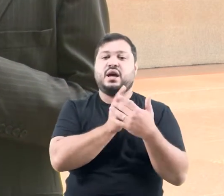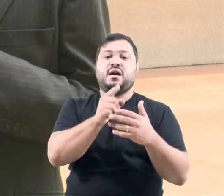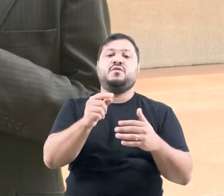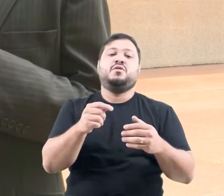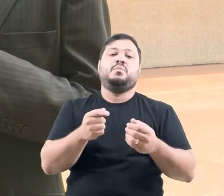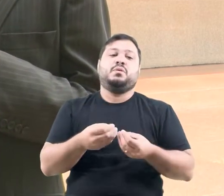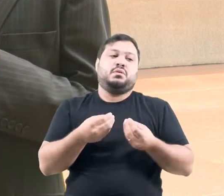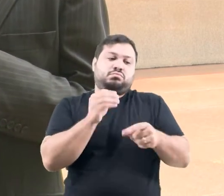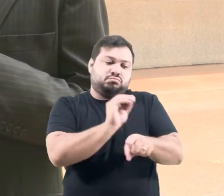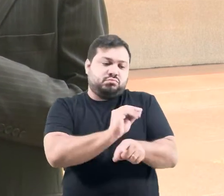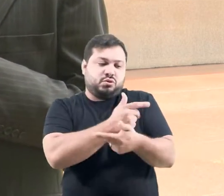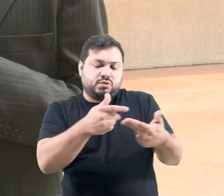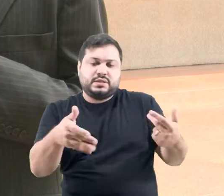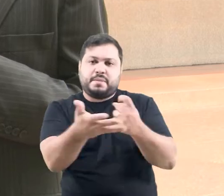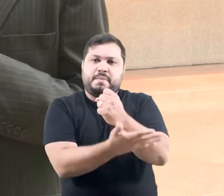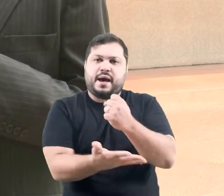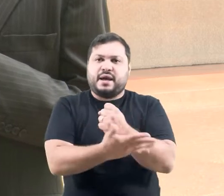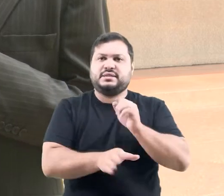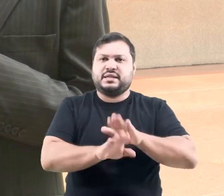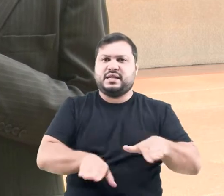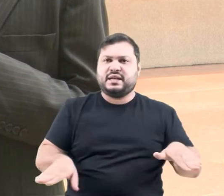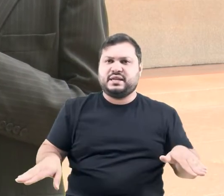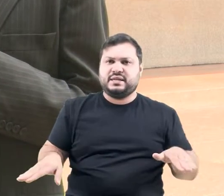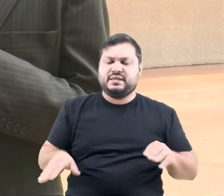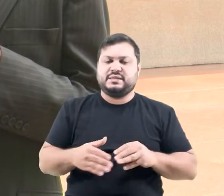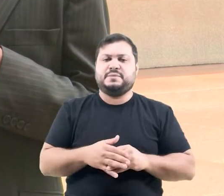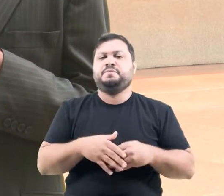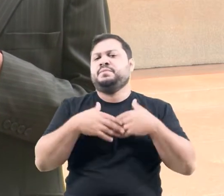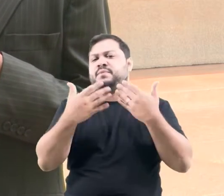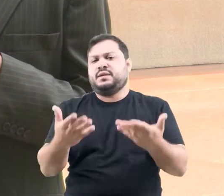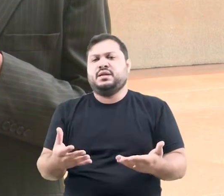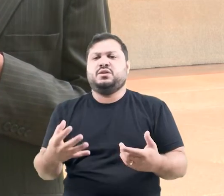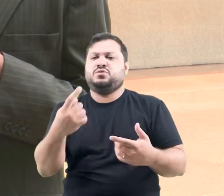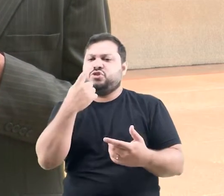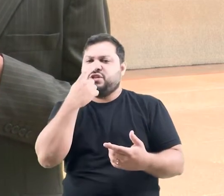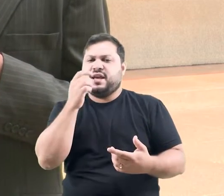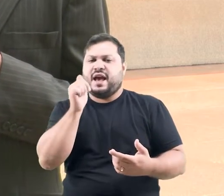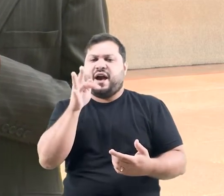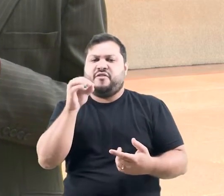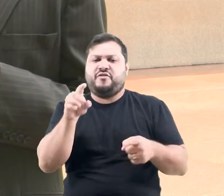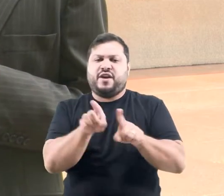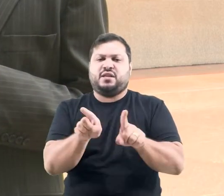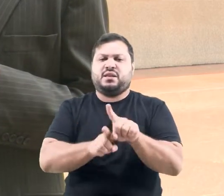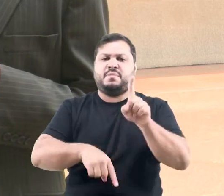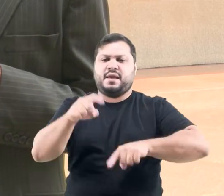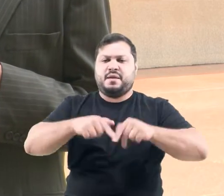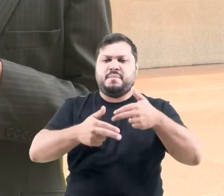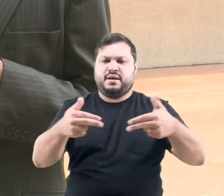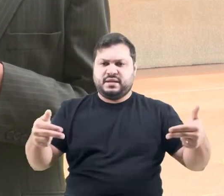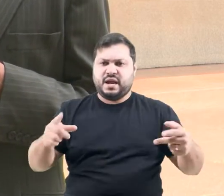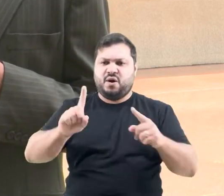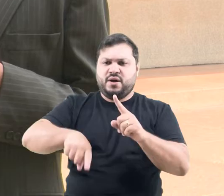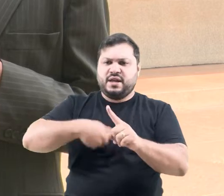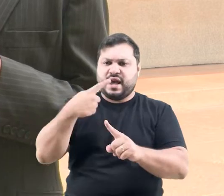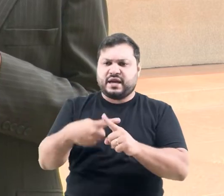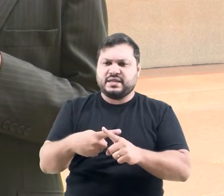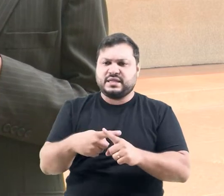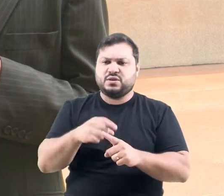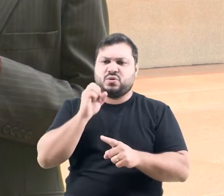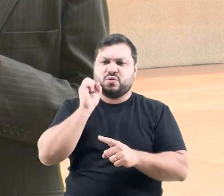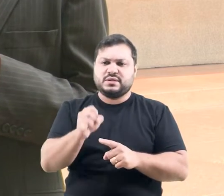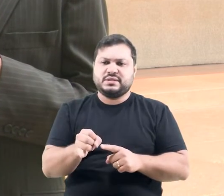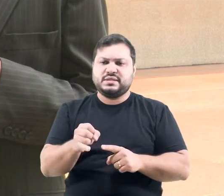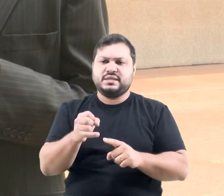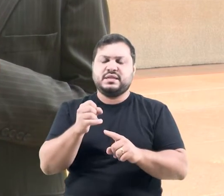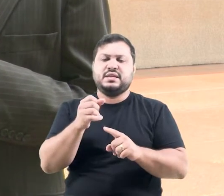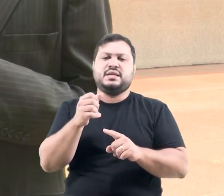responsável pelo provimento das necessidades básicas da criança, tanto de cunho afetivo quanto material, e acrescentou que, no